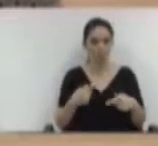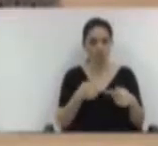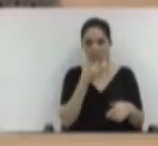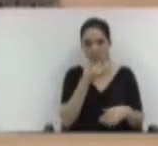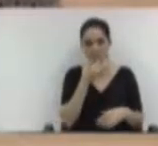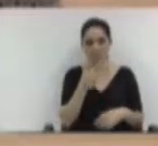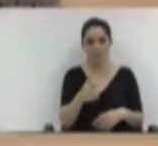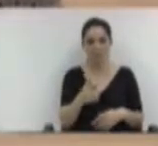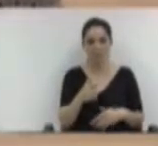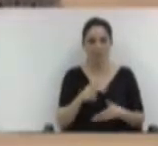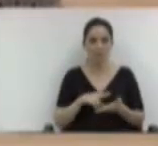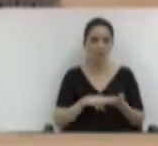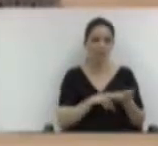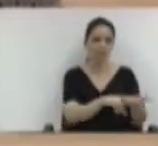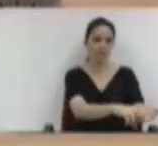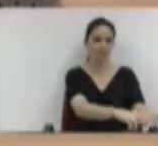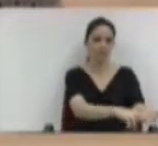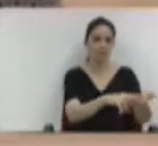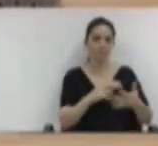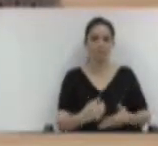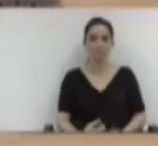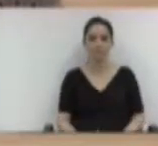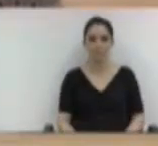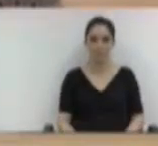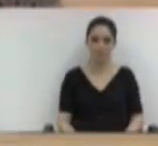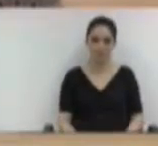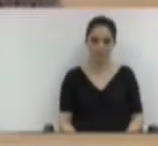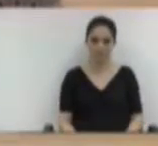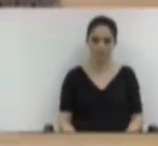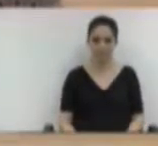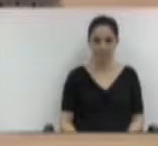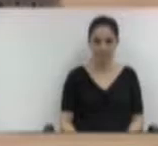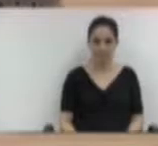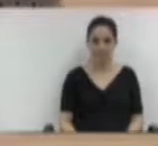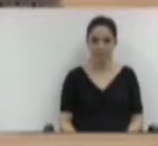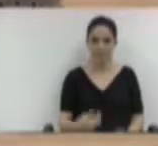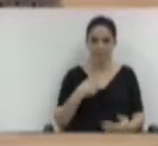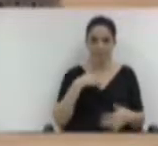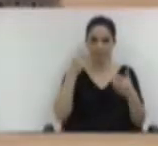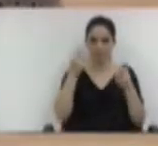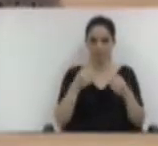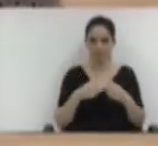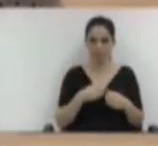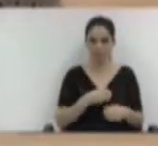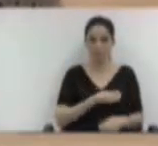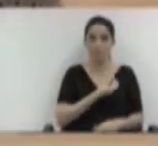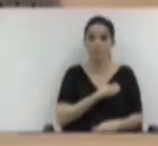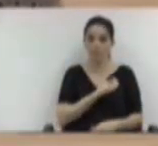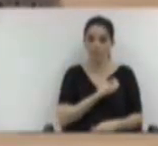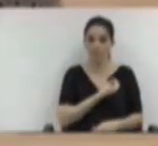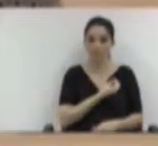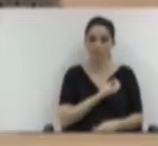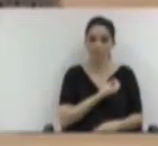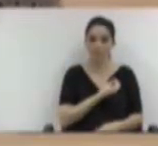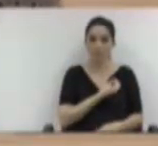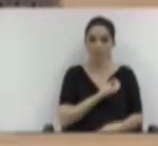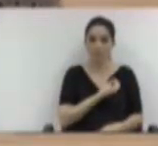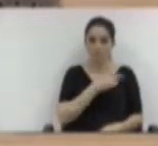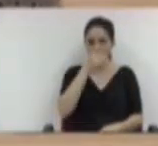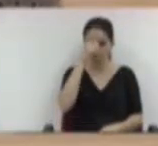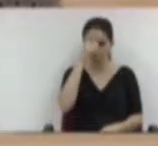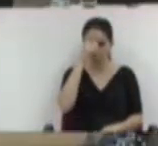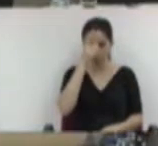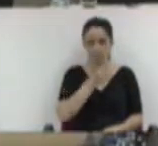quem queira discutir, encaminhe-se ao Poder Executivo. Comunico a presença do primeiro secretário, vereador Lemão da